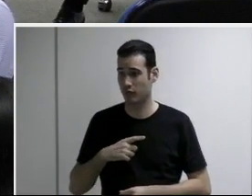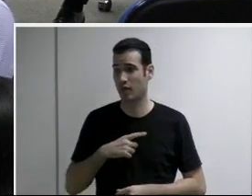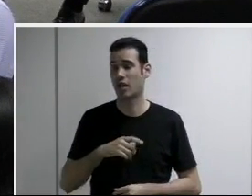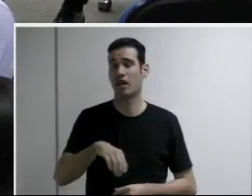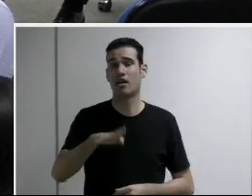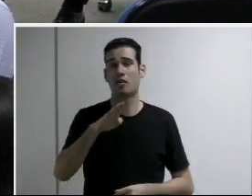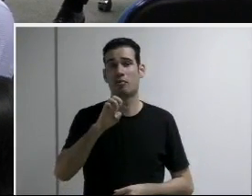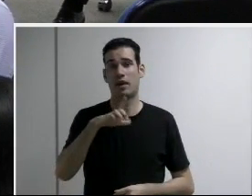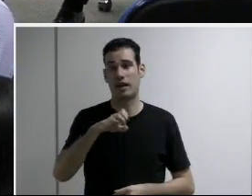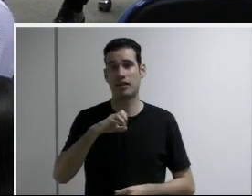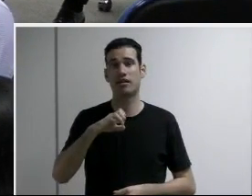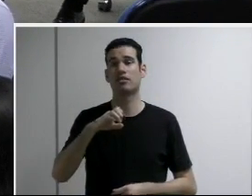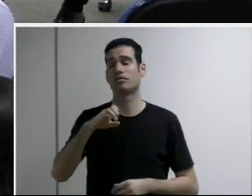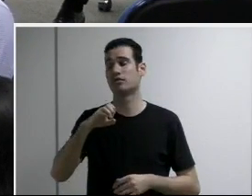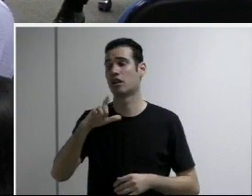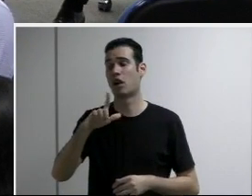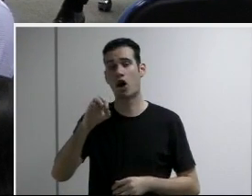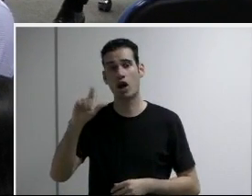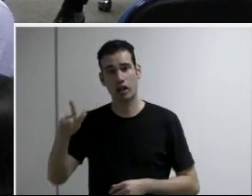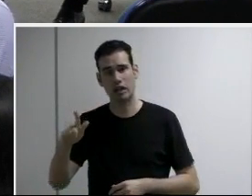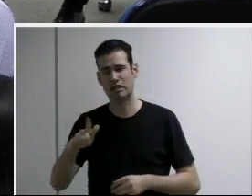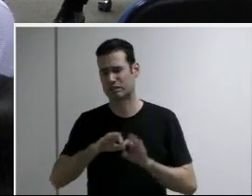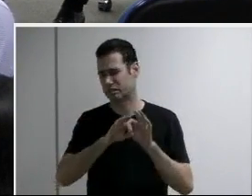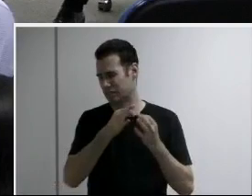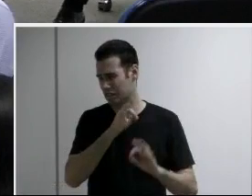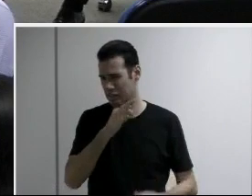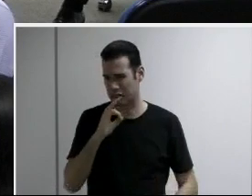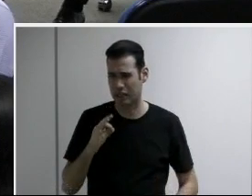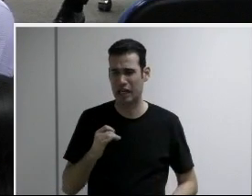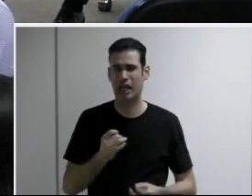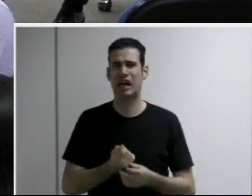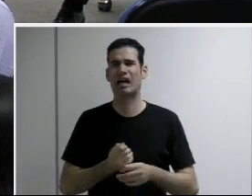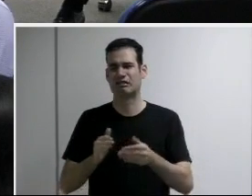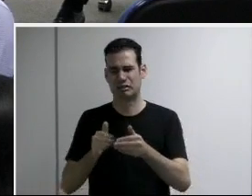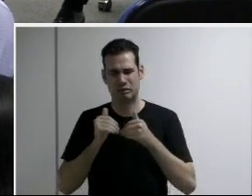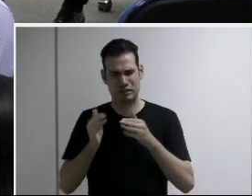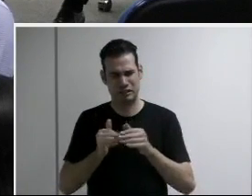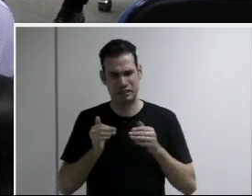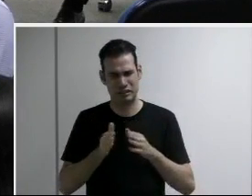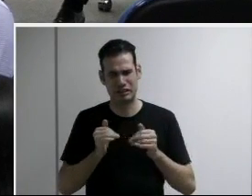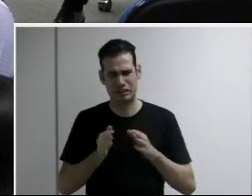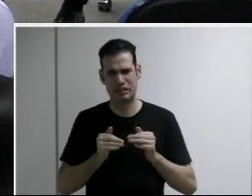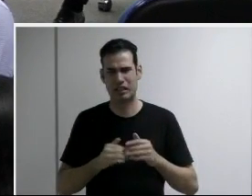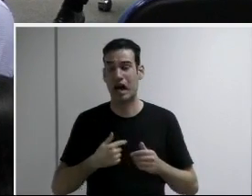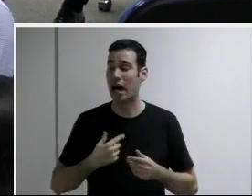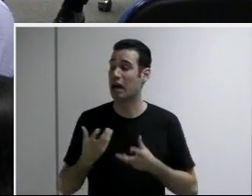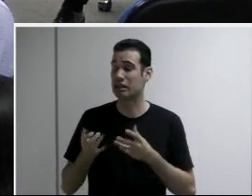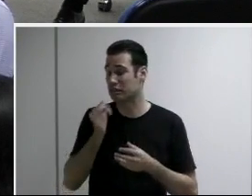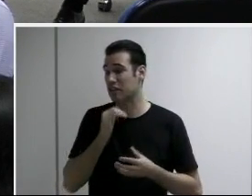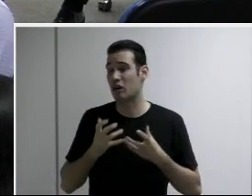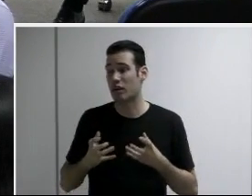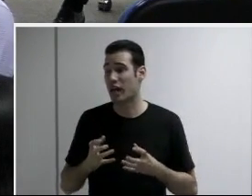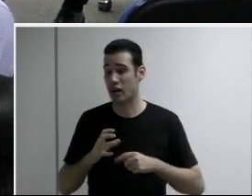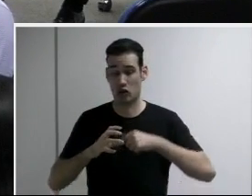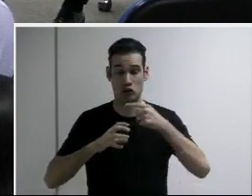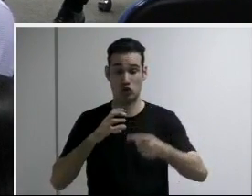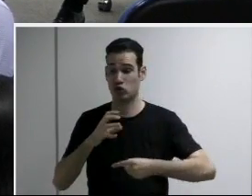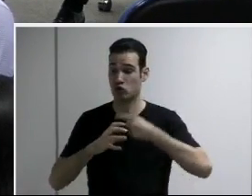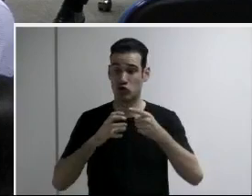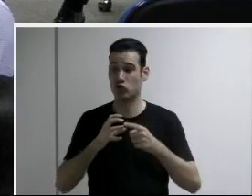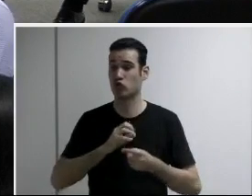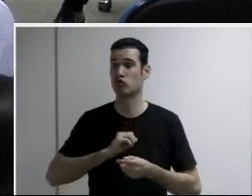a ser apreciado pela Autoridade de Proteção de Dados de pedidos de autorização. Ou seja, eu quero fazer transferência internacional, está aqui o meu